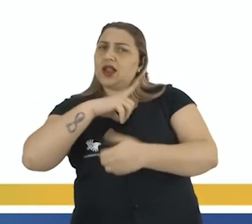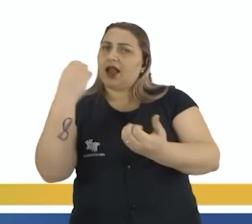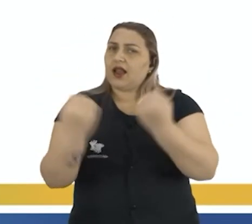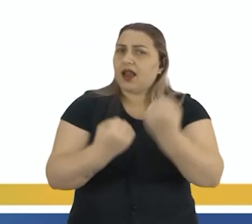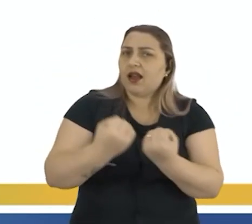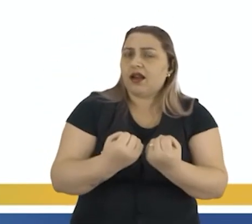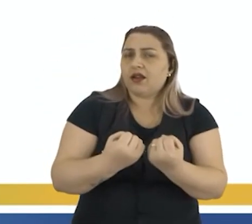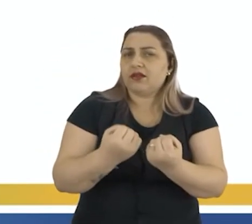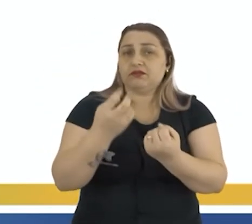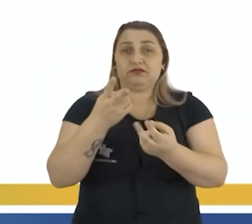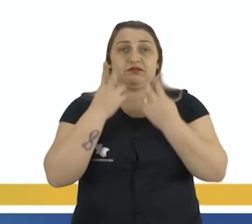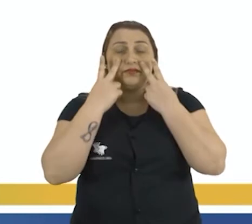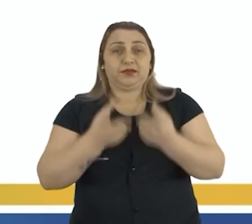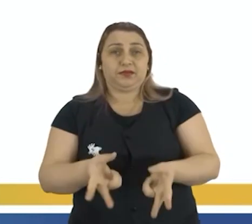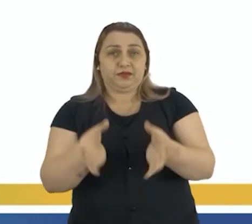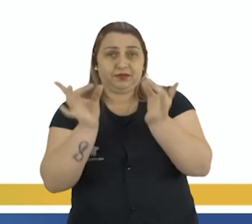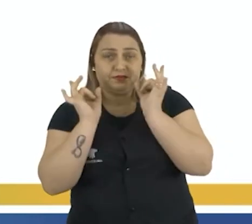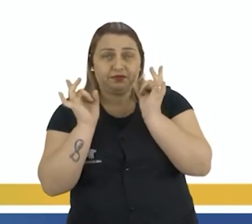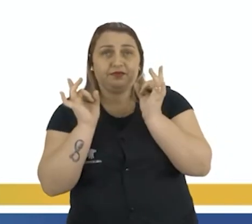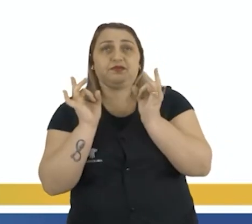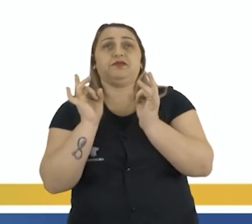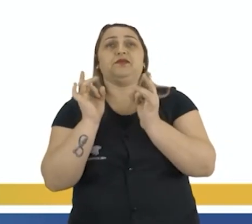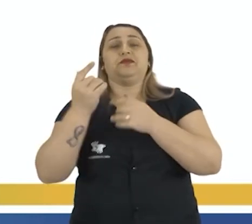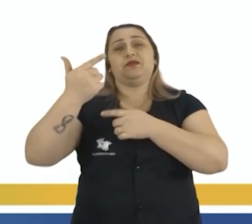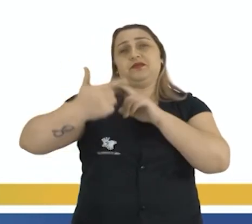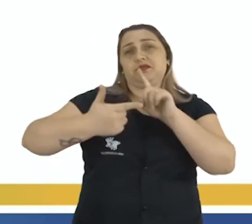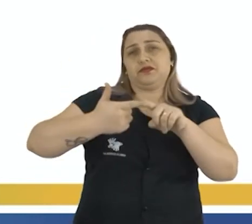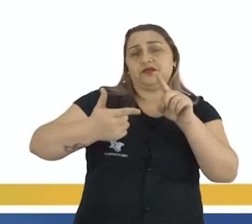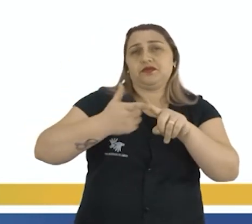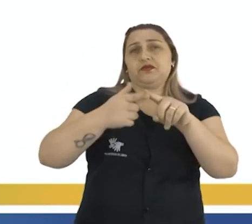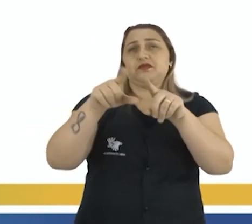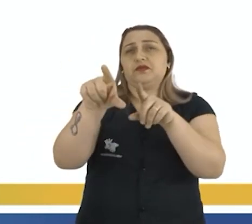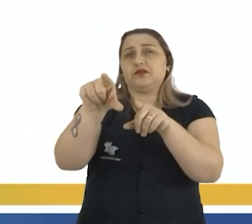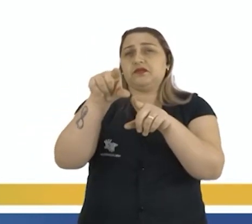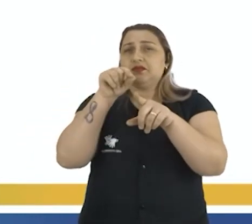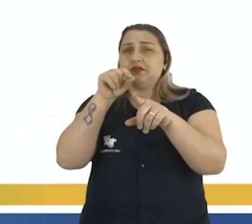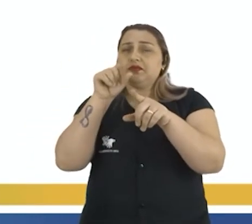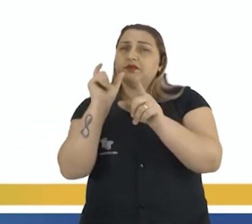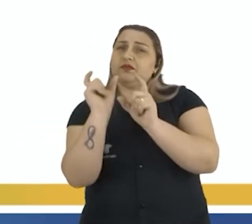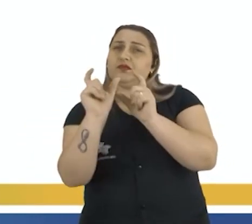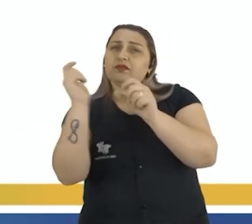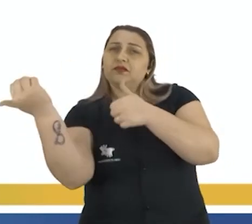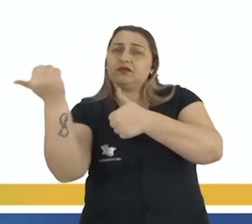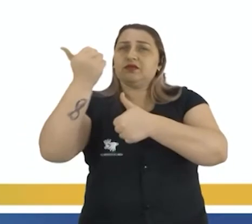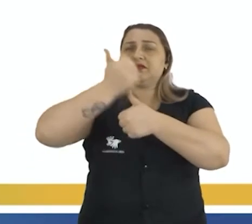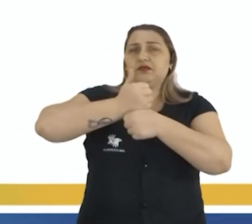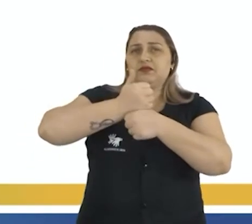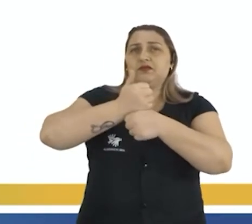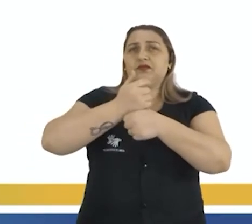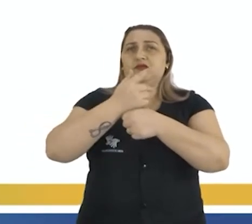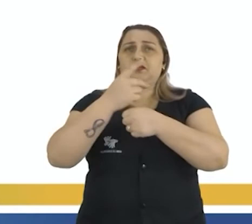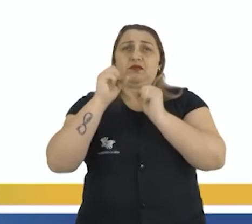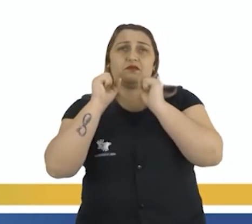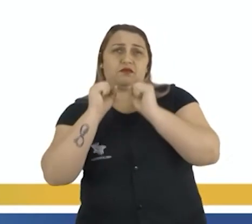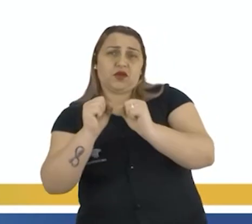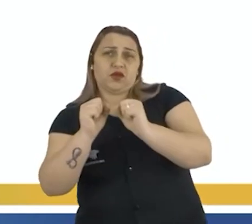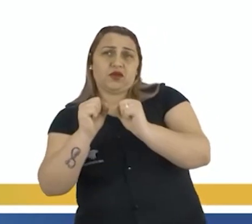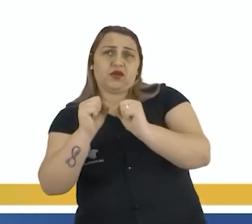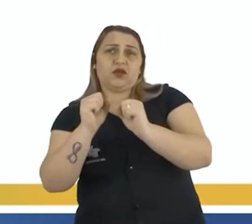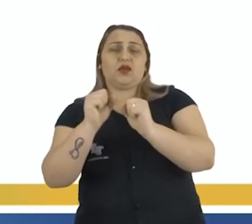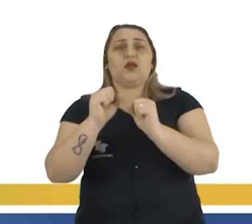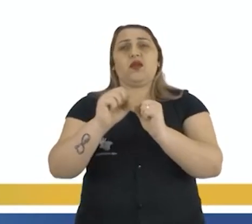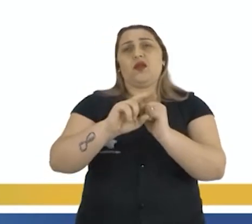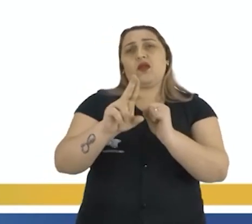carro? Observe na questão número 2 que eu tirei ali uma palavrinha que a gente vai substituir com pode ou